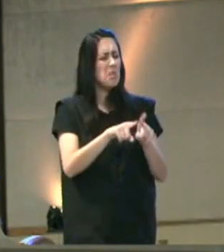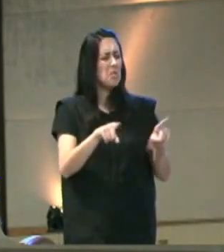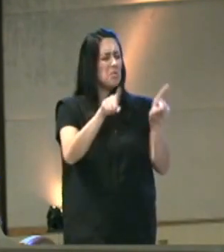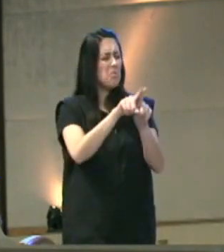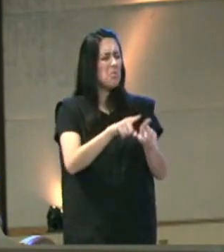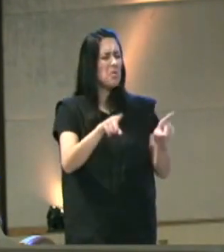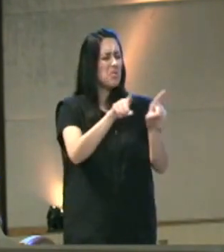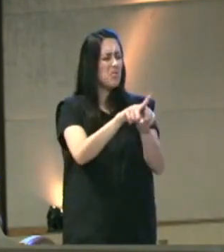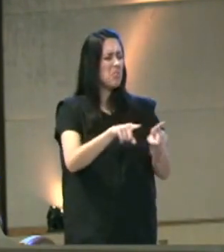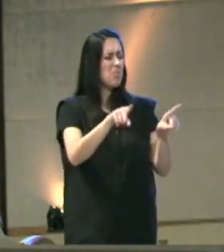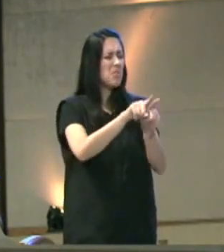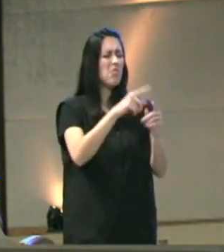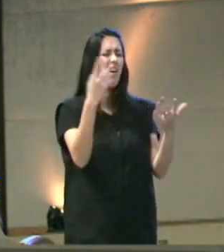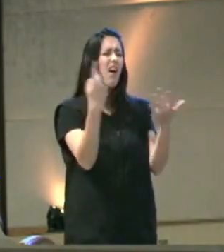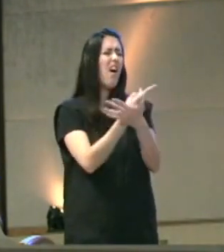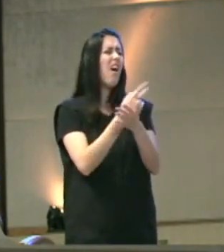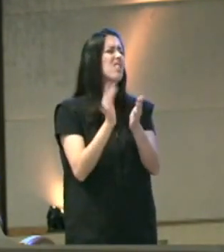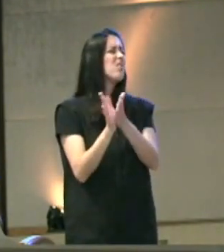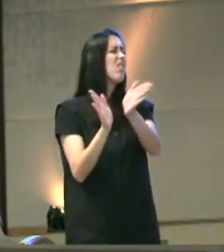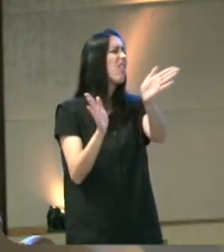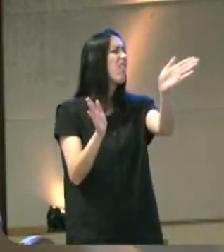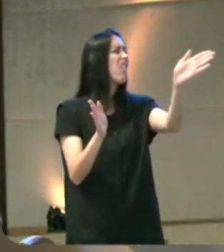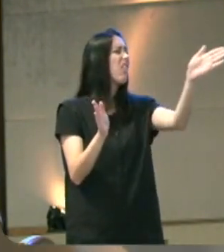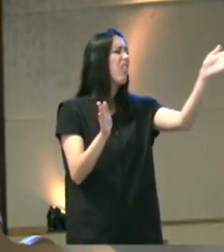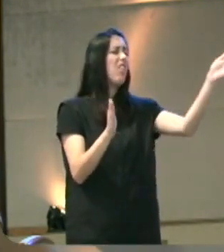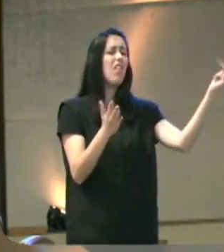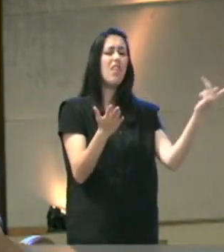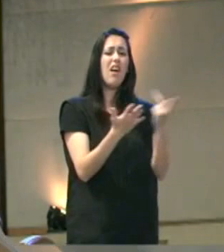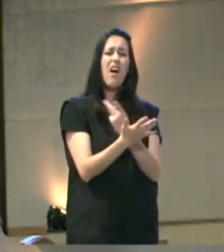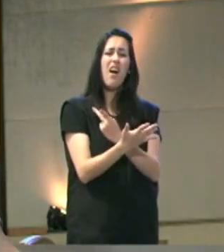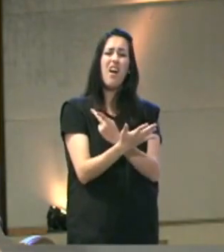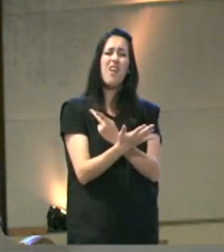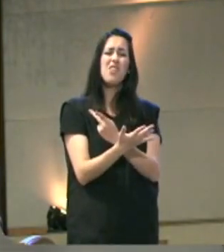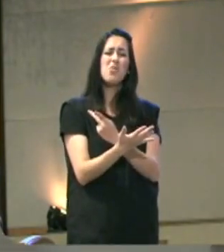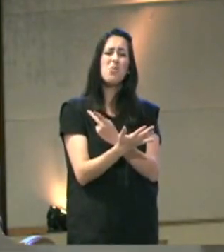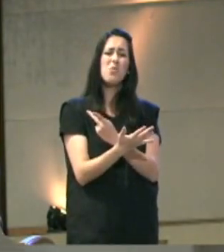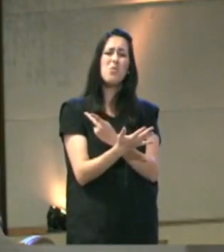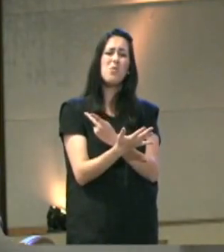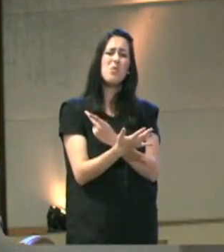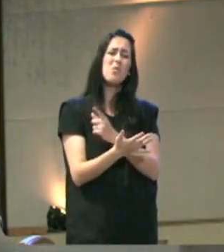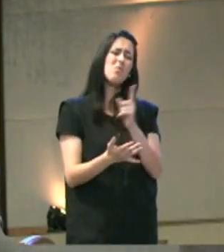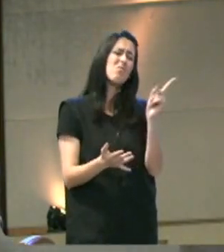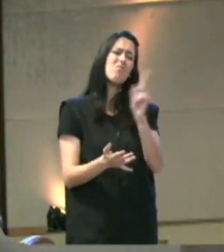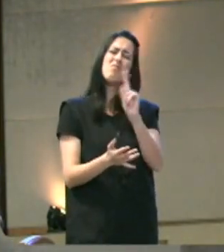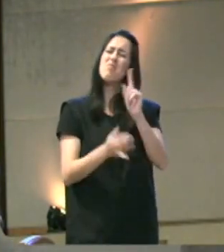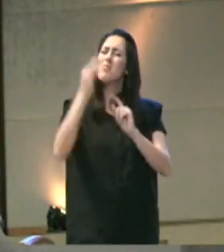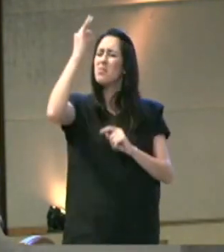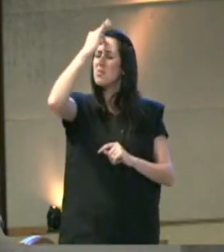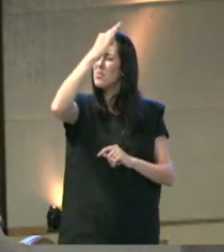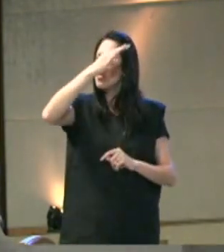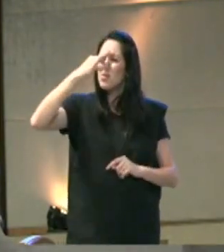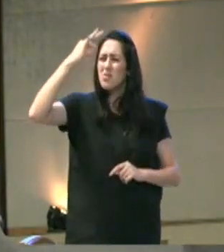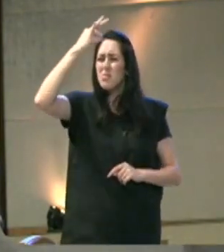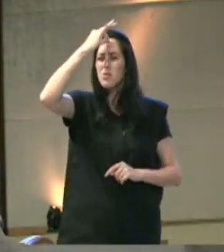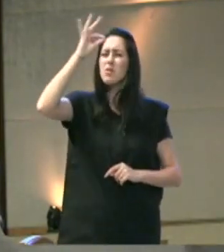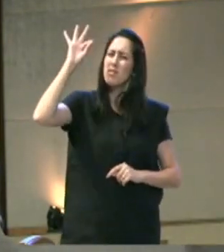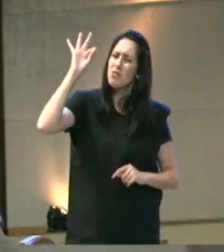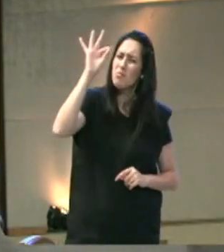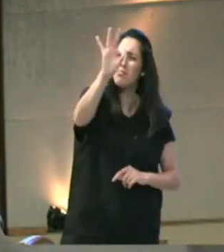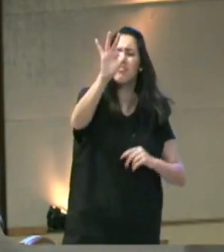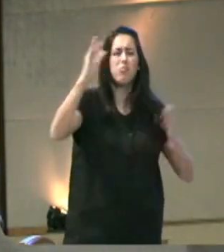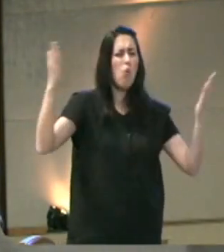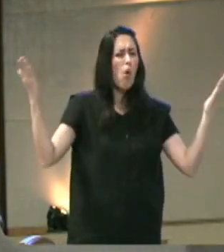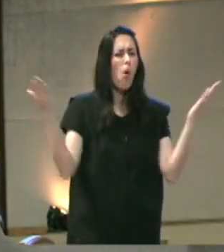amarrando a um caminho que não é o caminho de Deus, o Espírito de Deus está te visitando agora, não porque eu tenho a capacidade